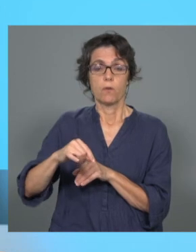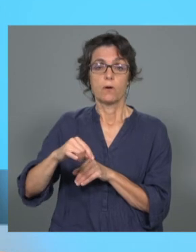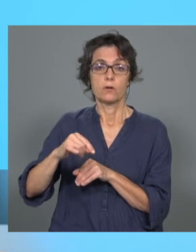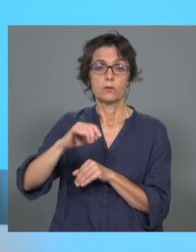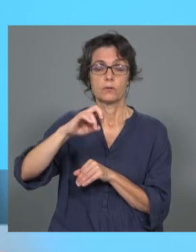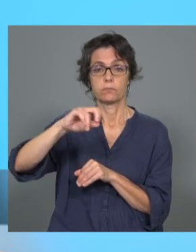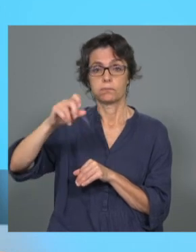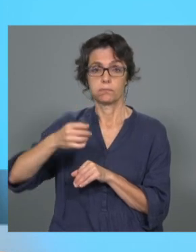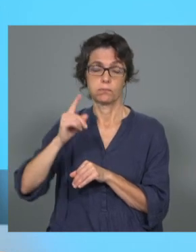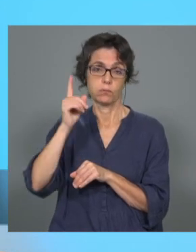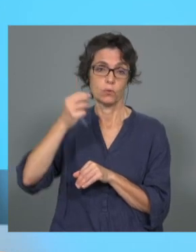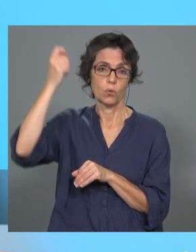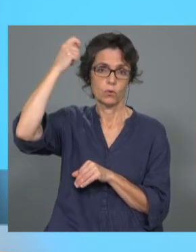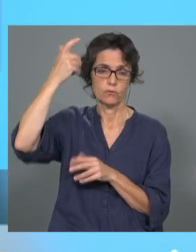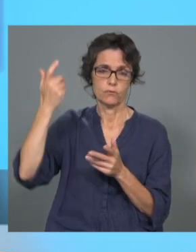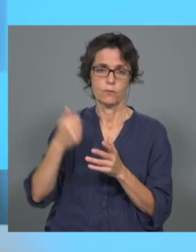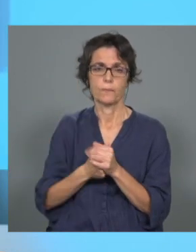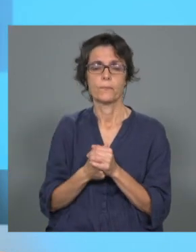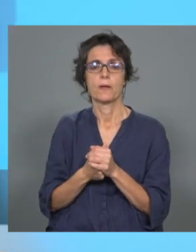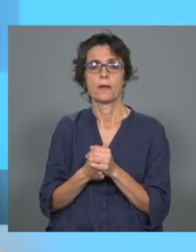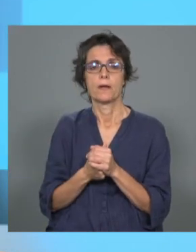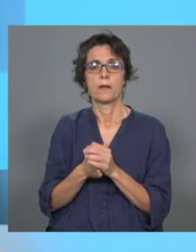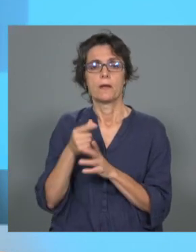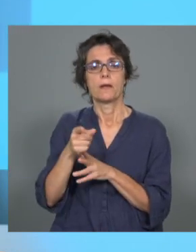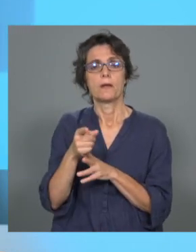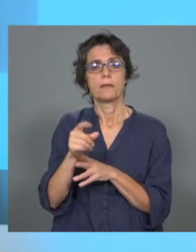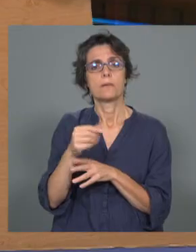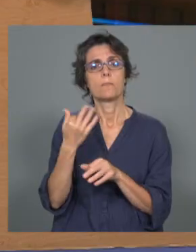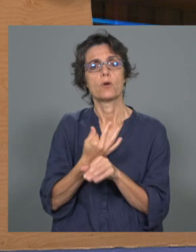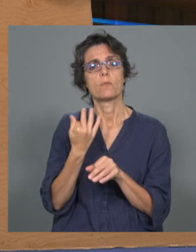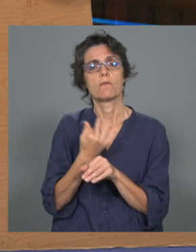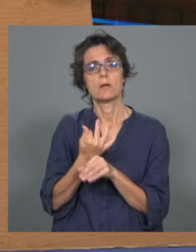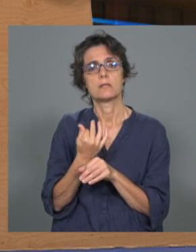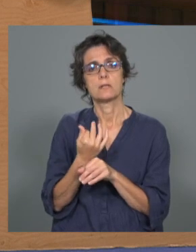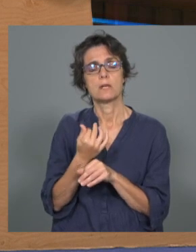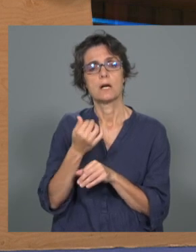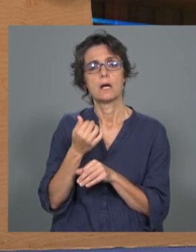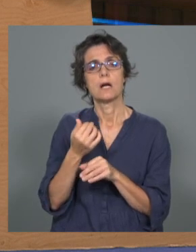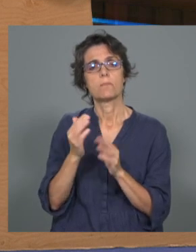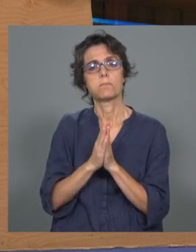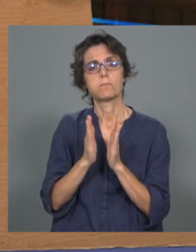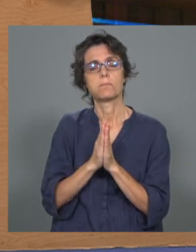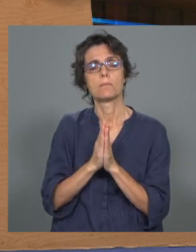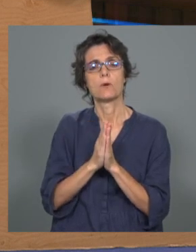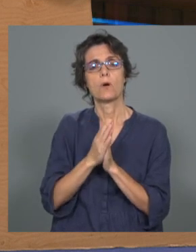localidades, sobretudo a norte do país, mas que é, de facto, a festa que se celebra o Batista, não é? O São João, o